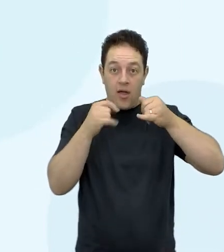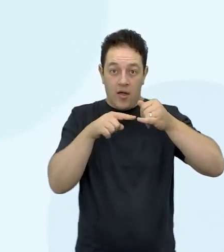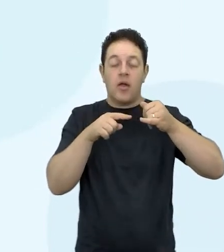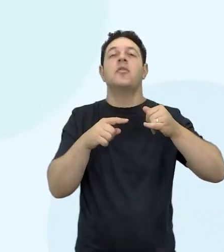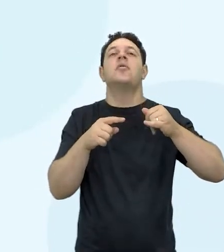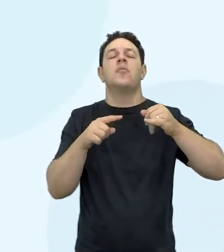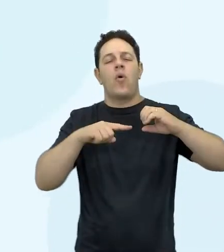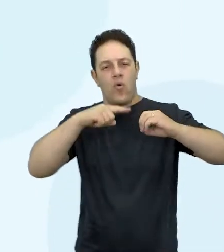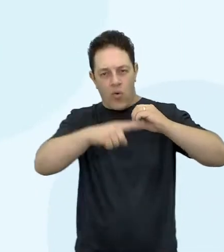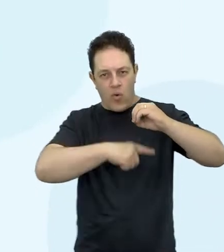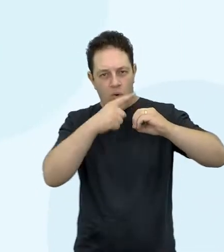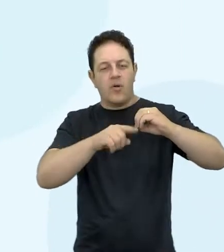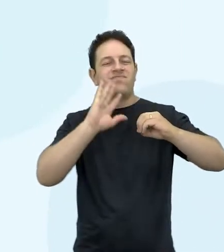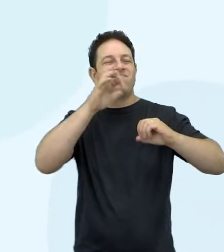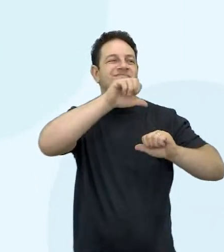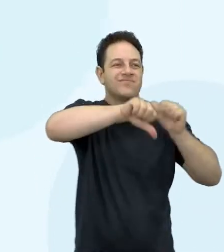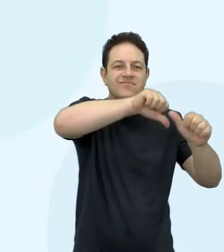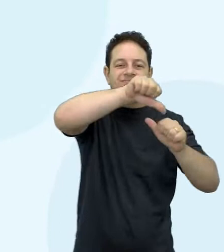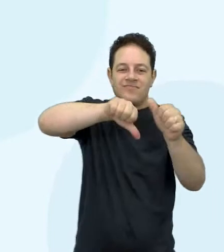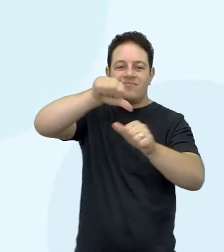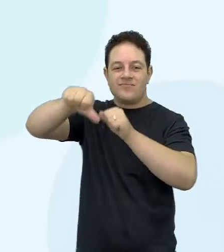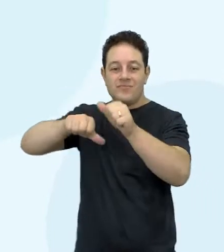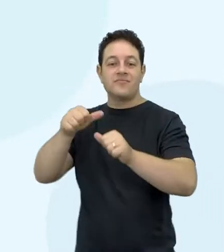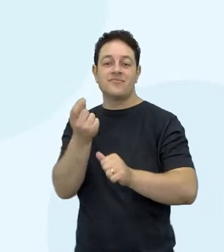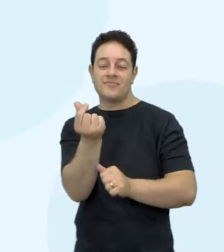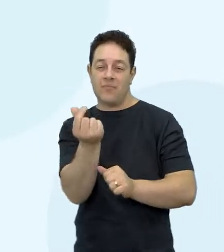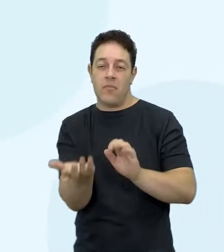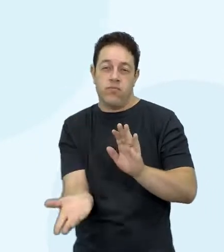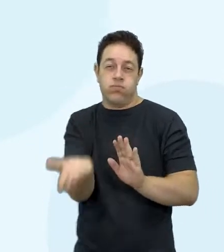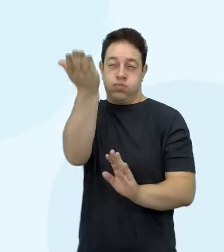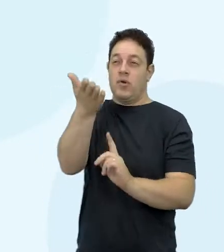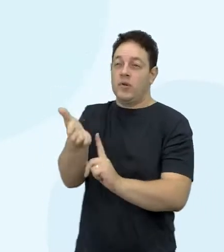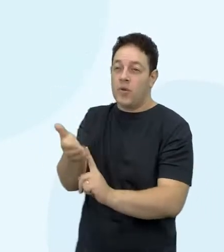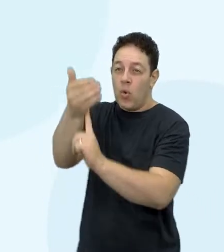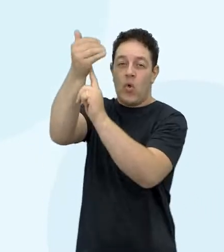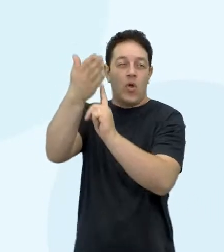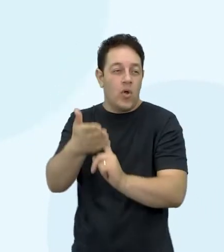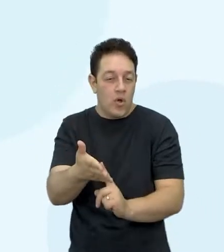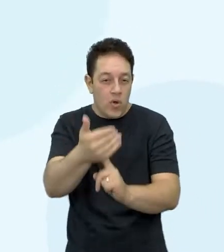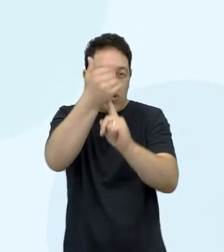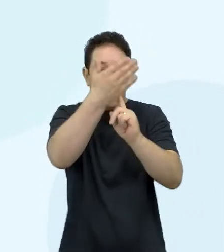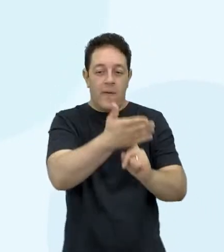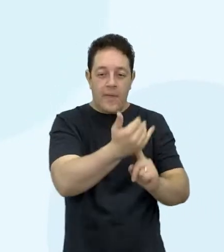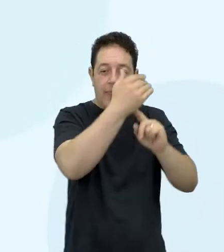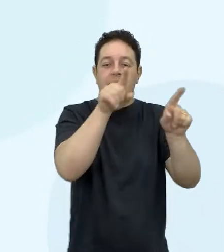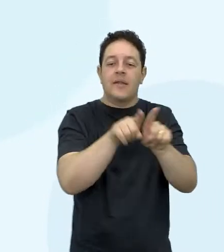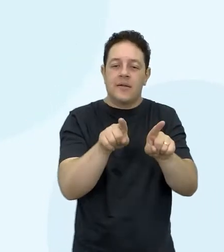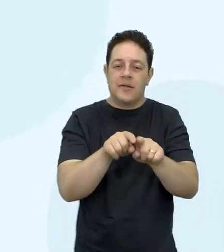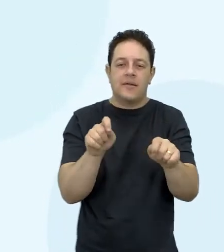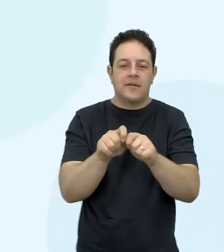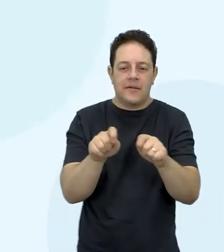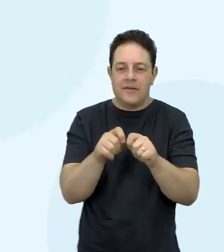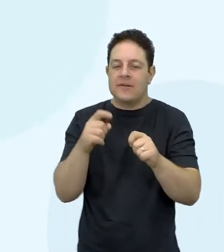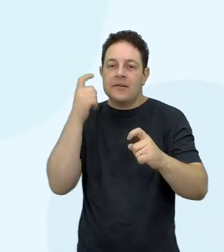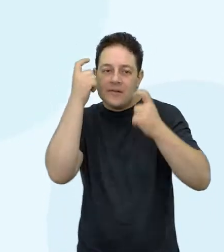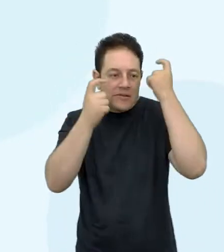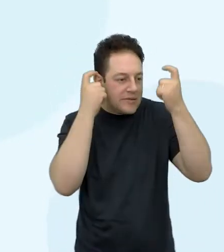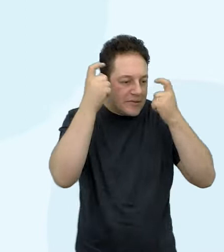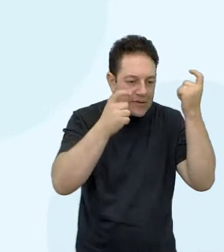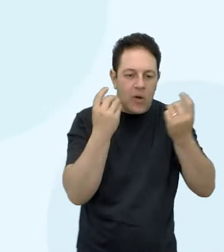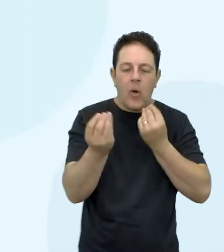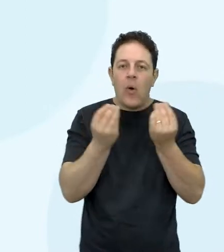passar por algumas mudanças. O custo elevado de tecnologias convencionais e a produção e a preocupação